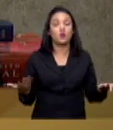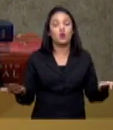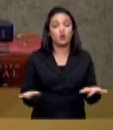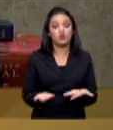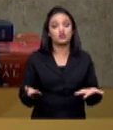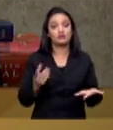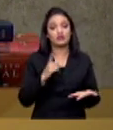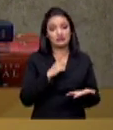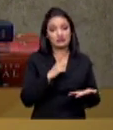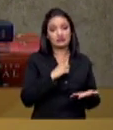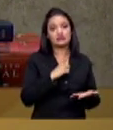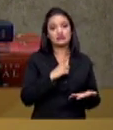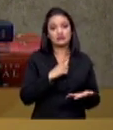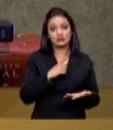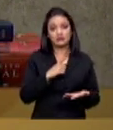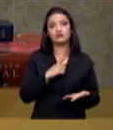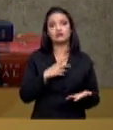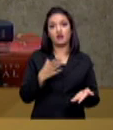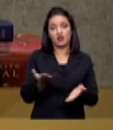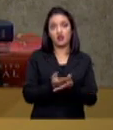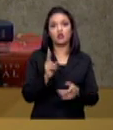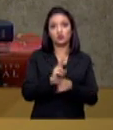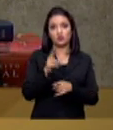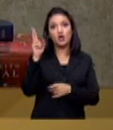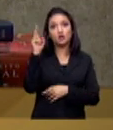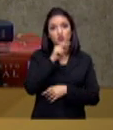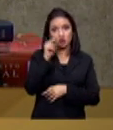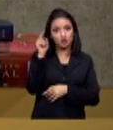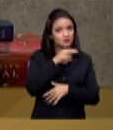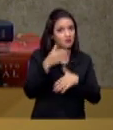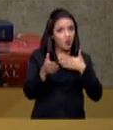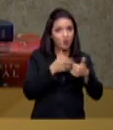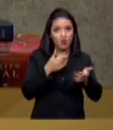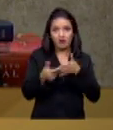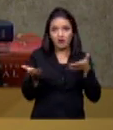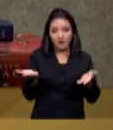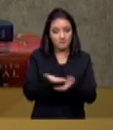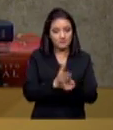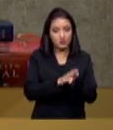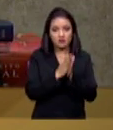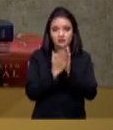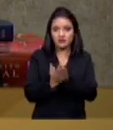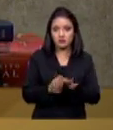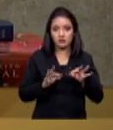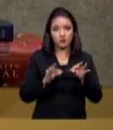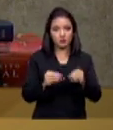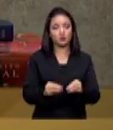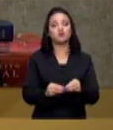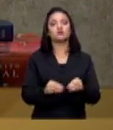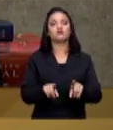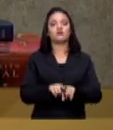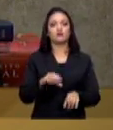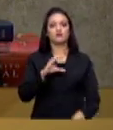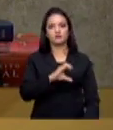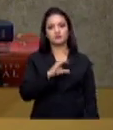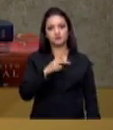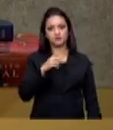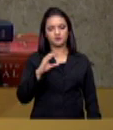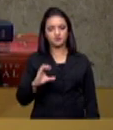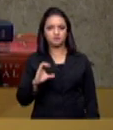urgência consagrada para qualquer tipo de processo e procedimento no próprio Código de Processo